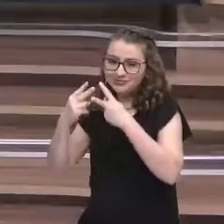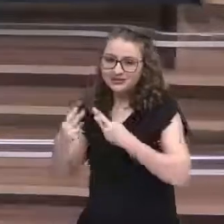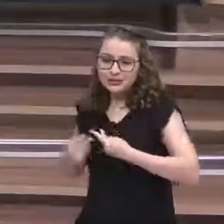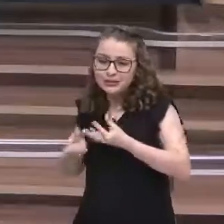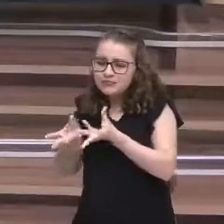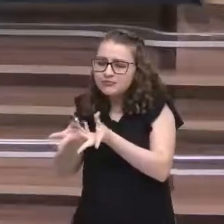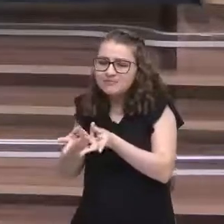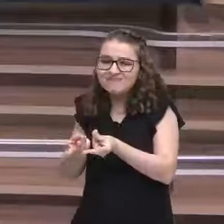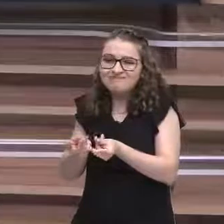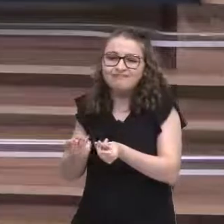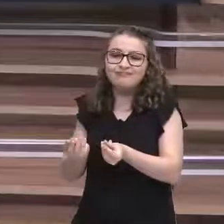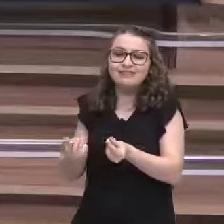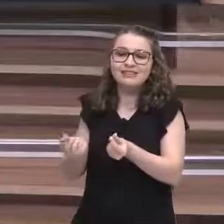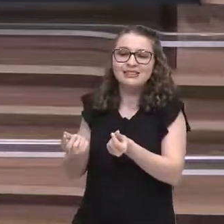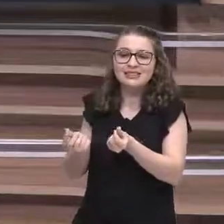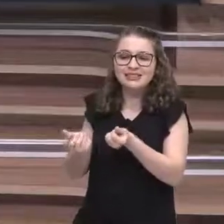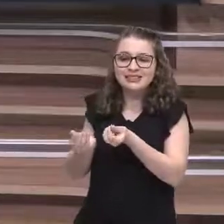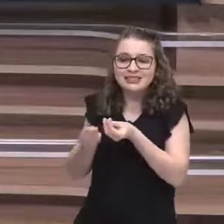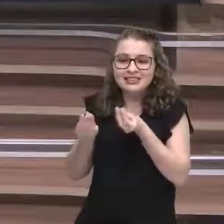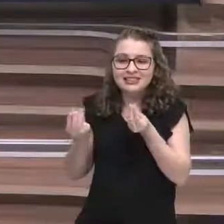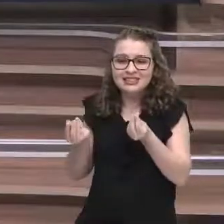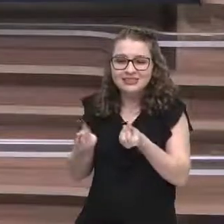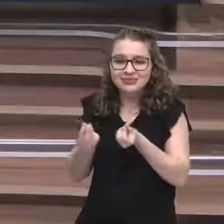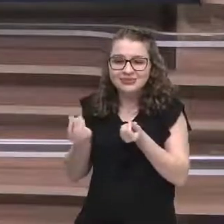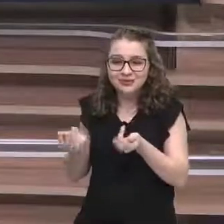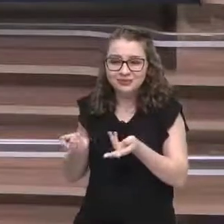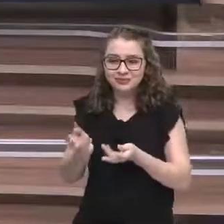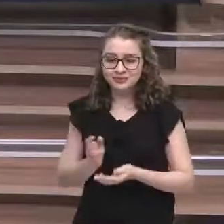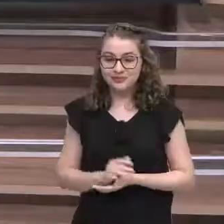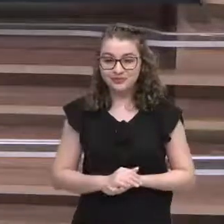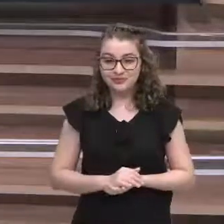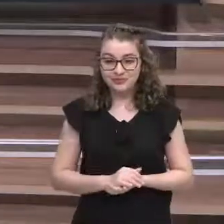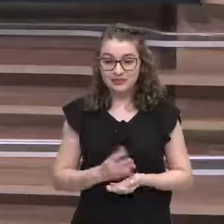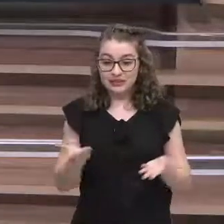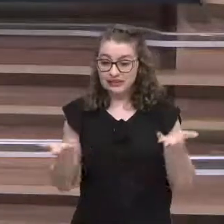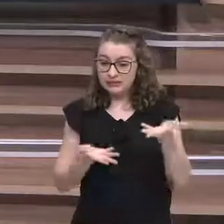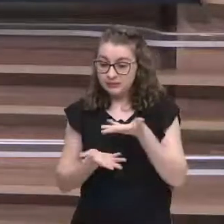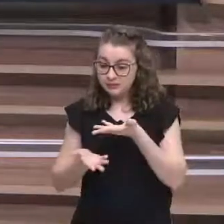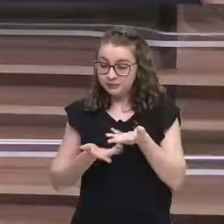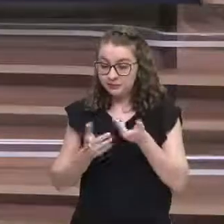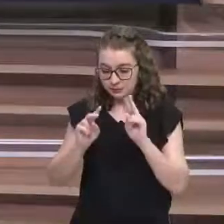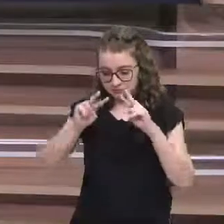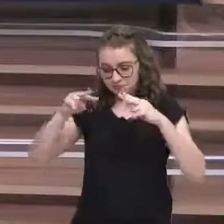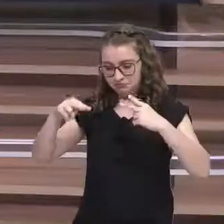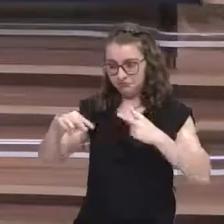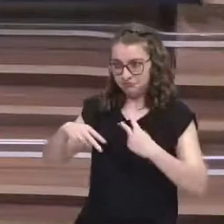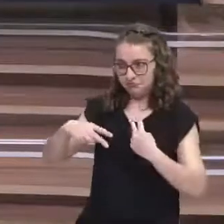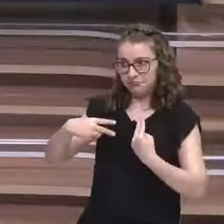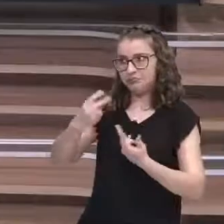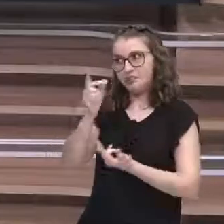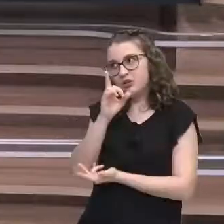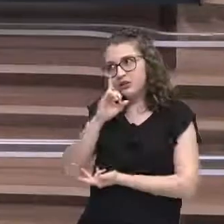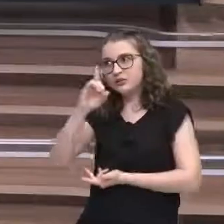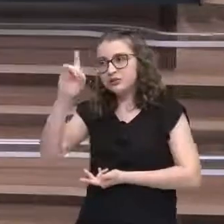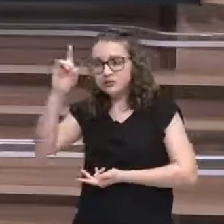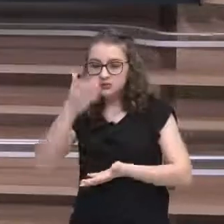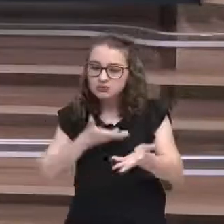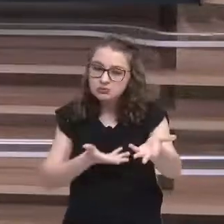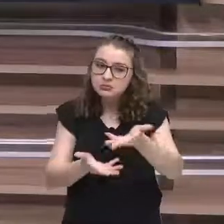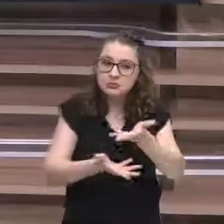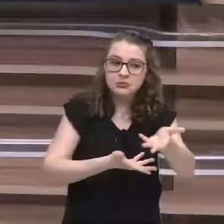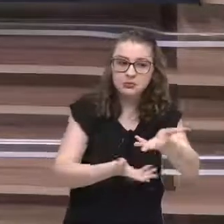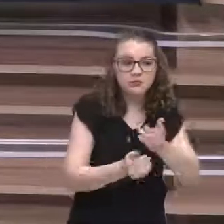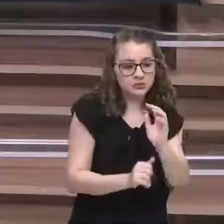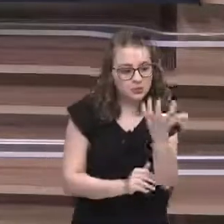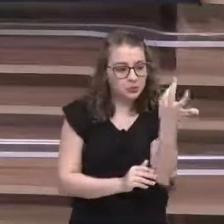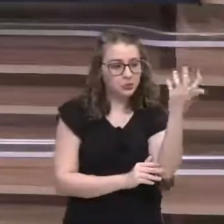delicado das ciências humanas. Tanto da relação com ele mesmo, como da relação com Deus, com os outros, com a natureza,